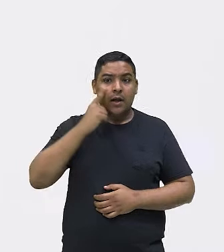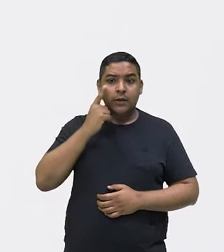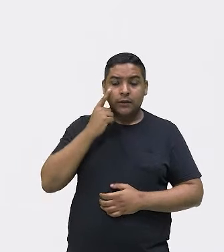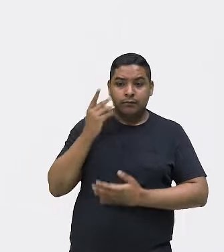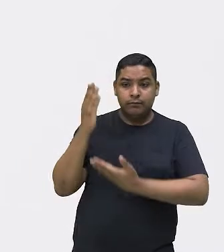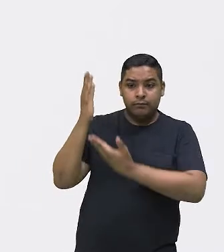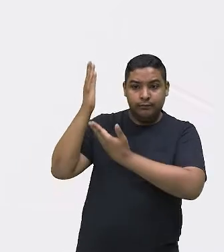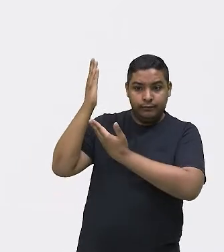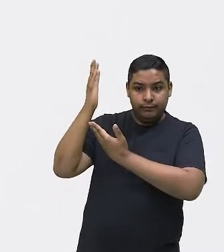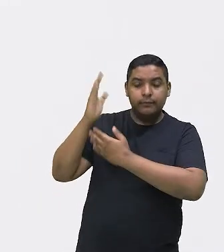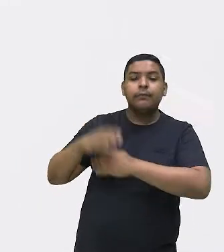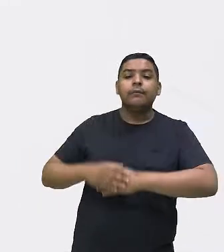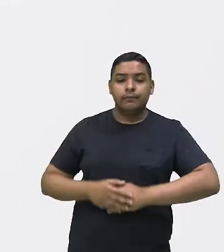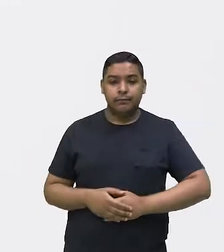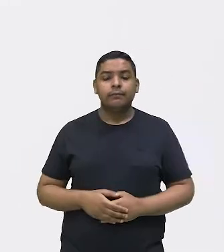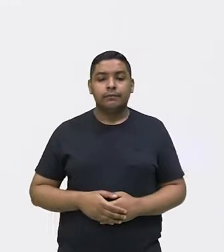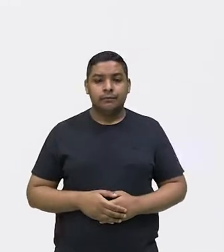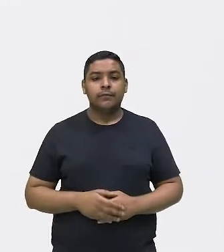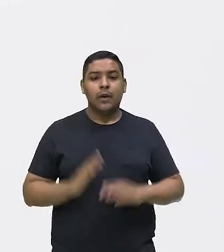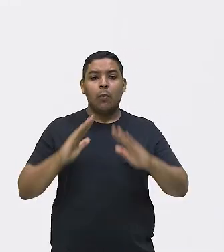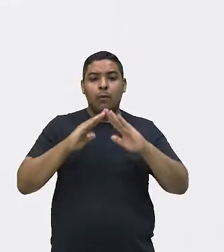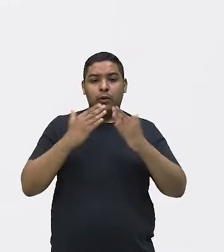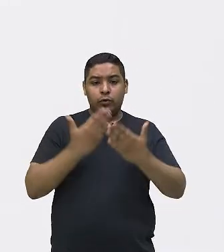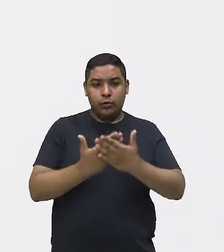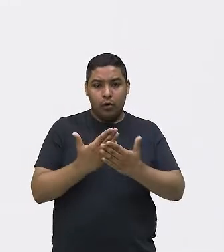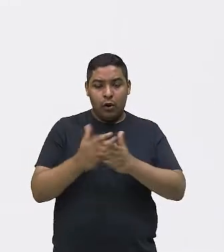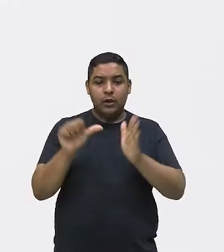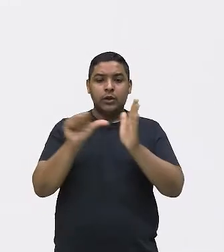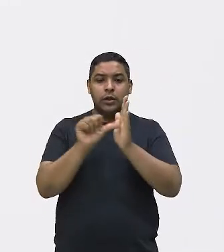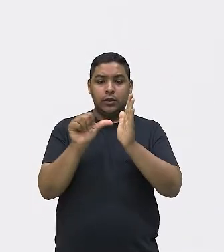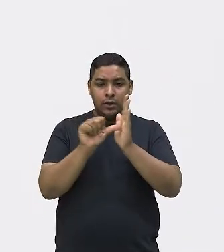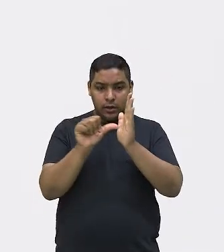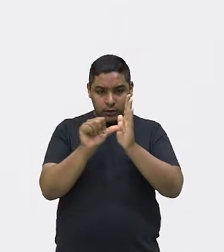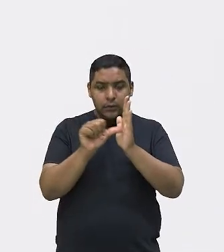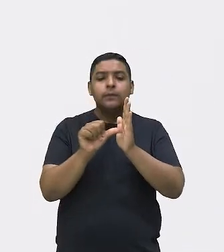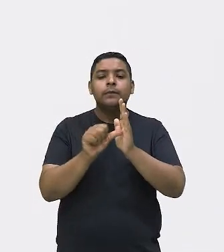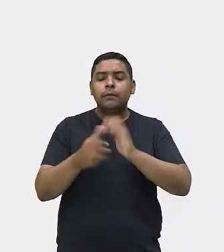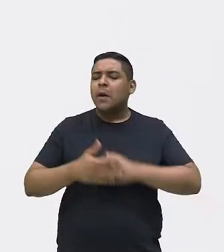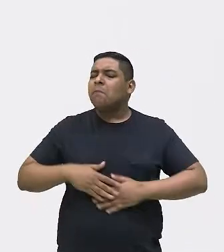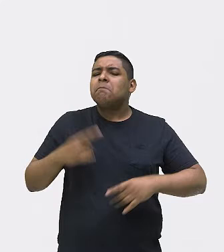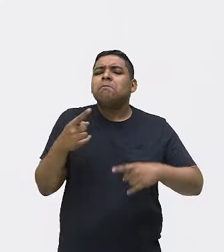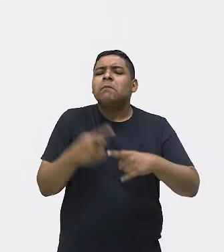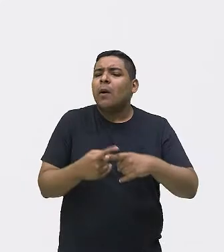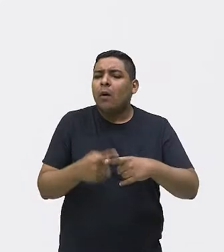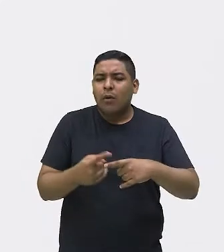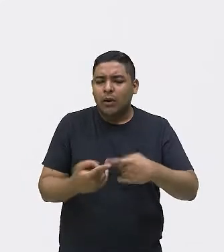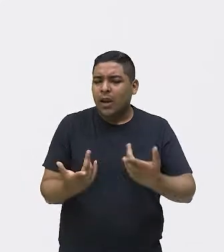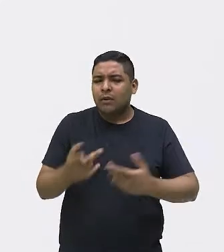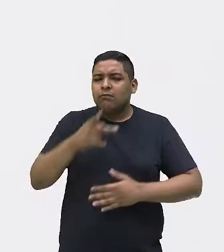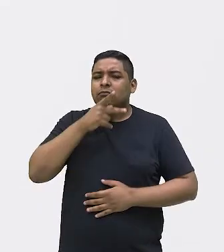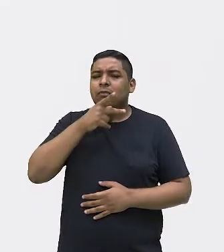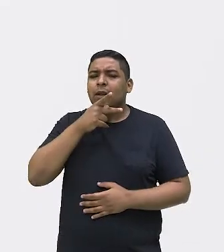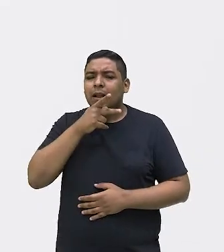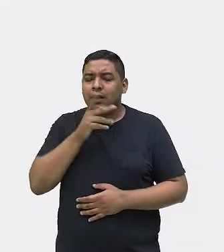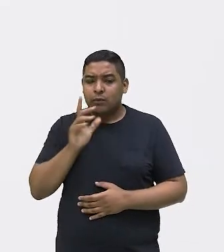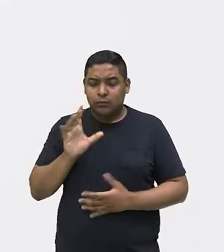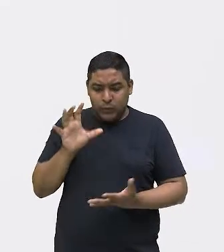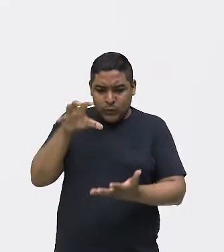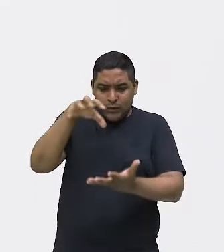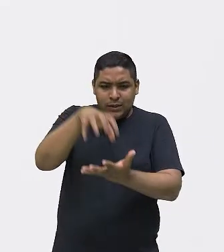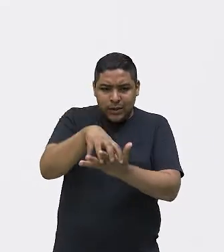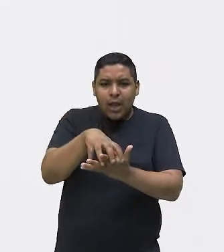né, é uma pintura clássica aí, a Escola de Atenas, por que então que o Platão, que está no